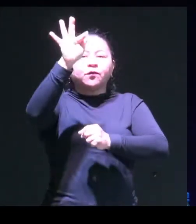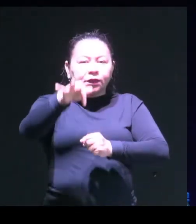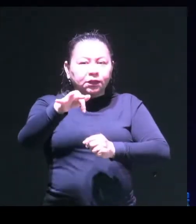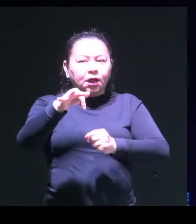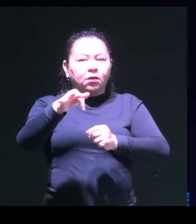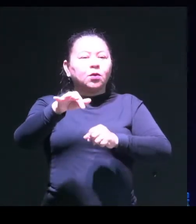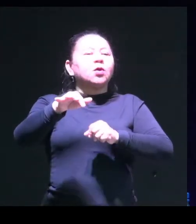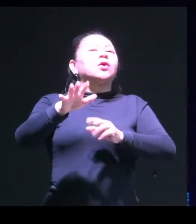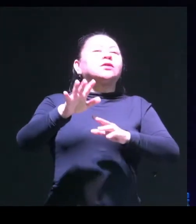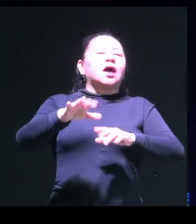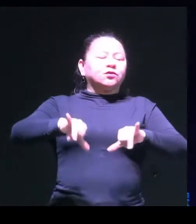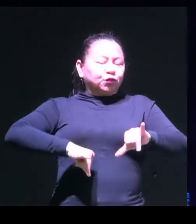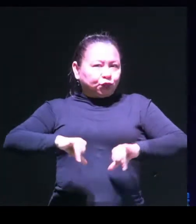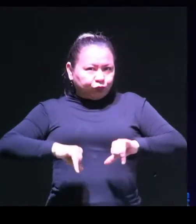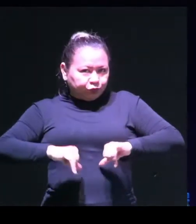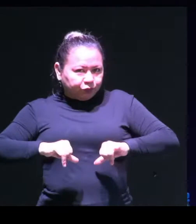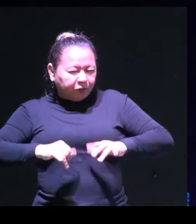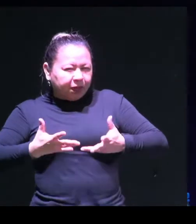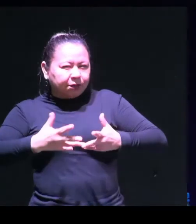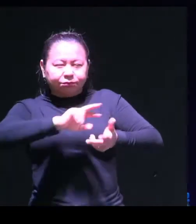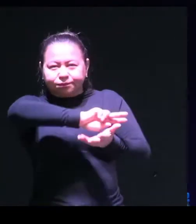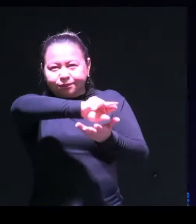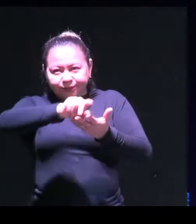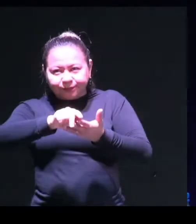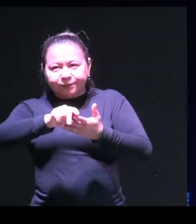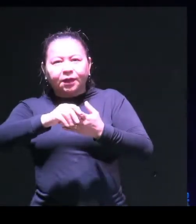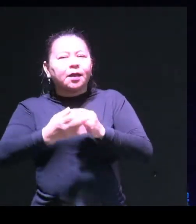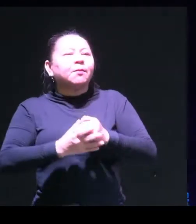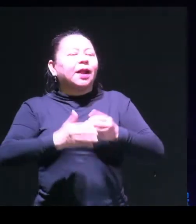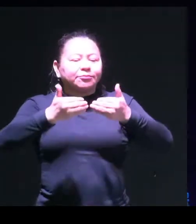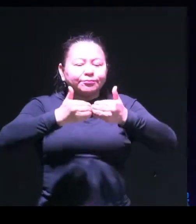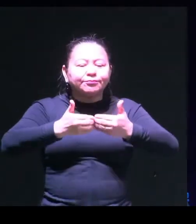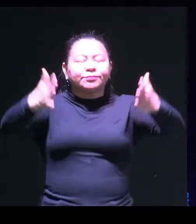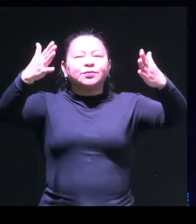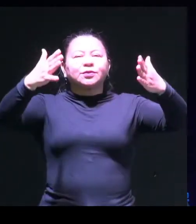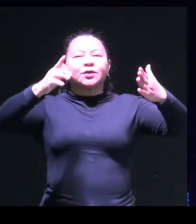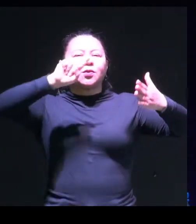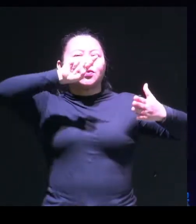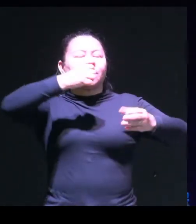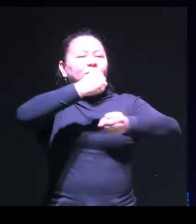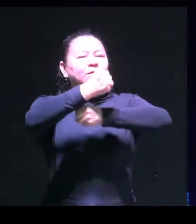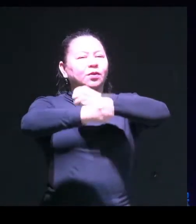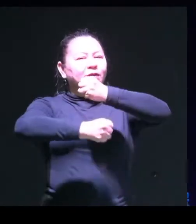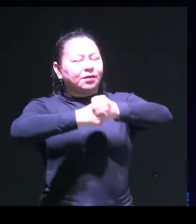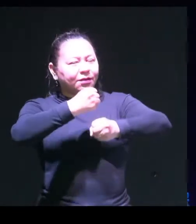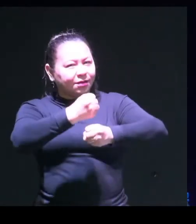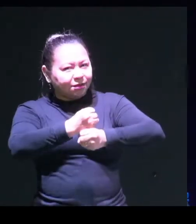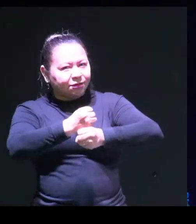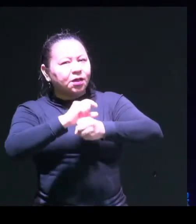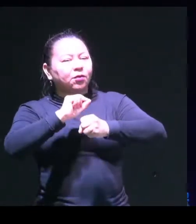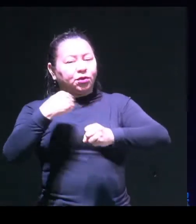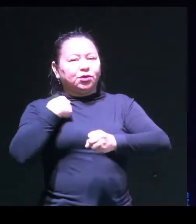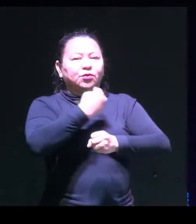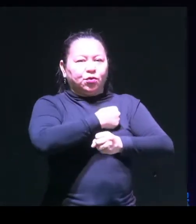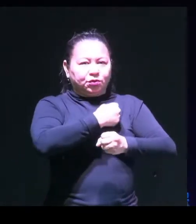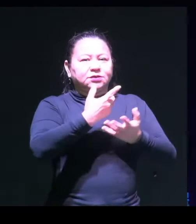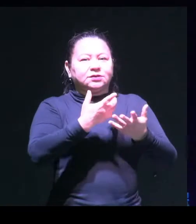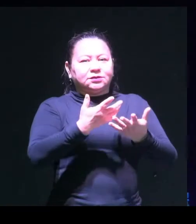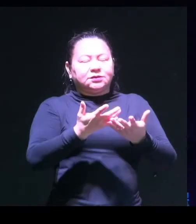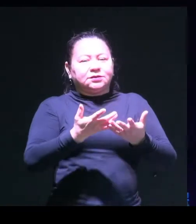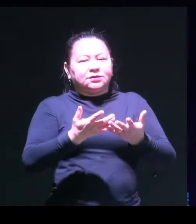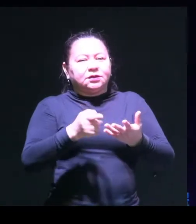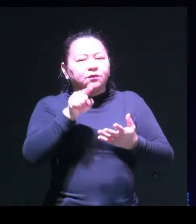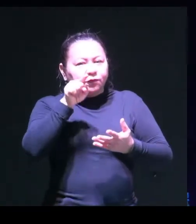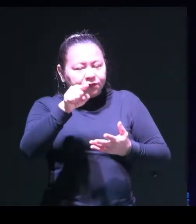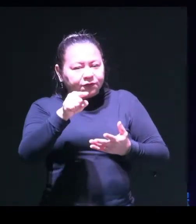grande tribulação, para inaugurar o milênio. Essa é o ponto de vista que nós cremos. E